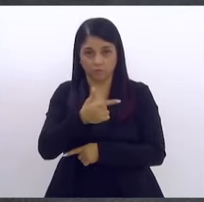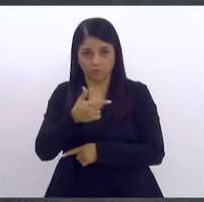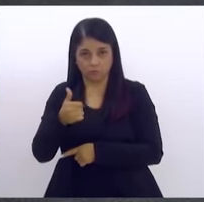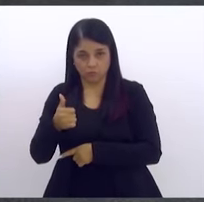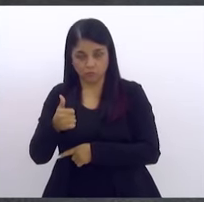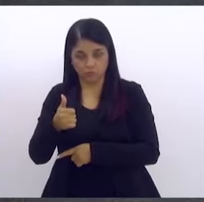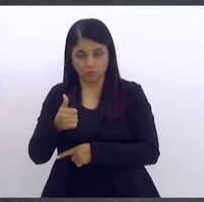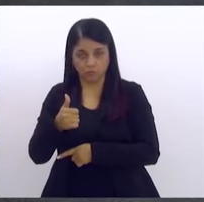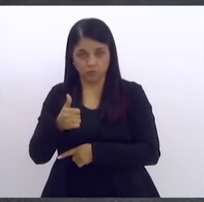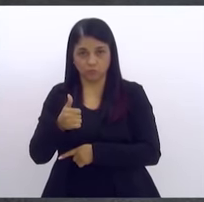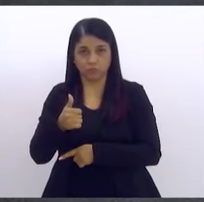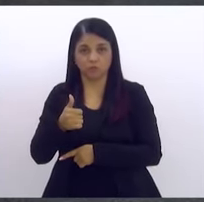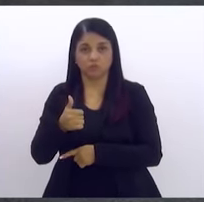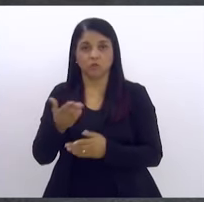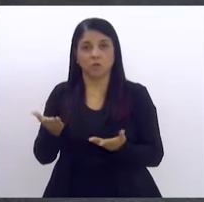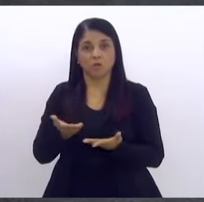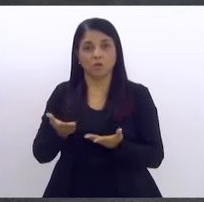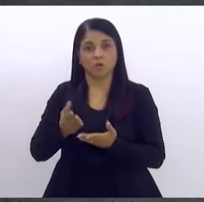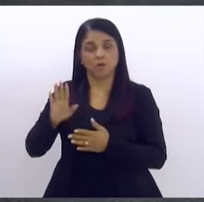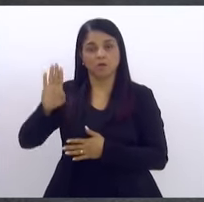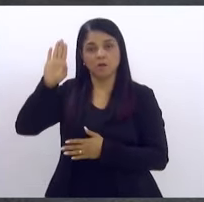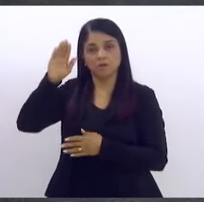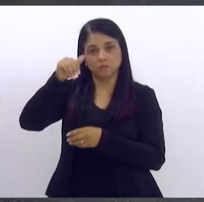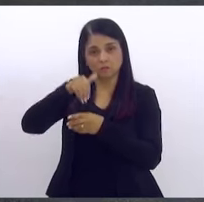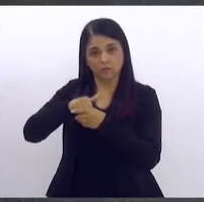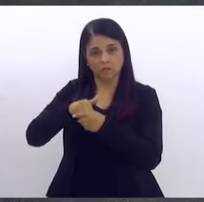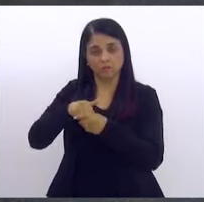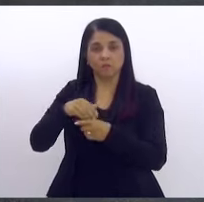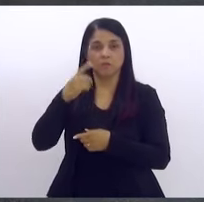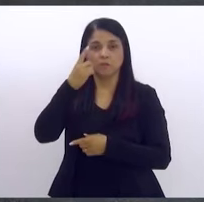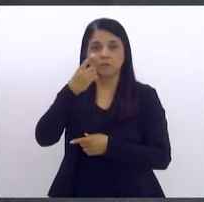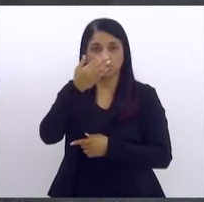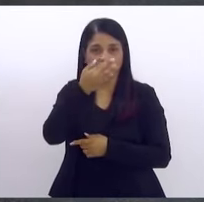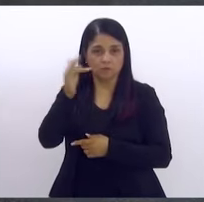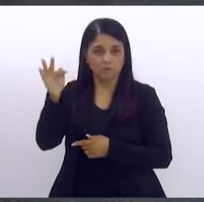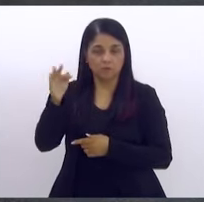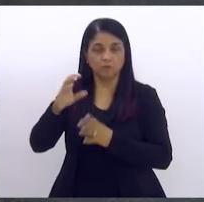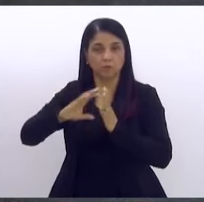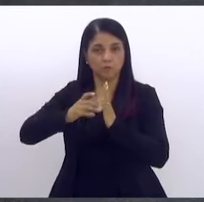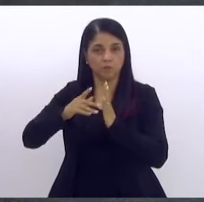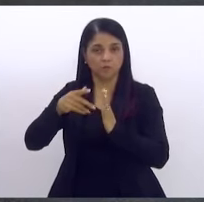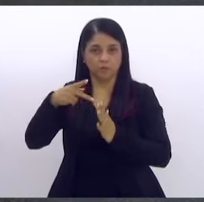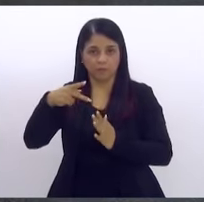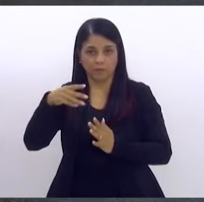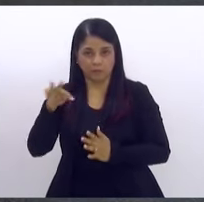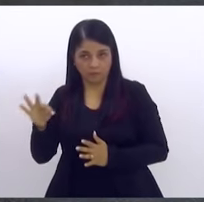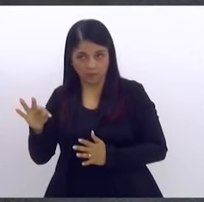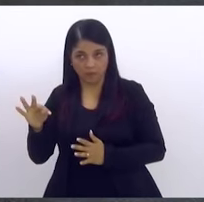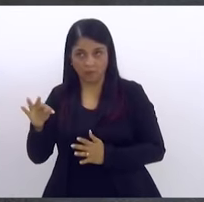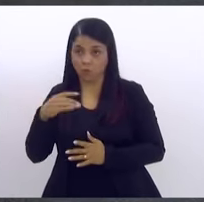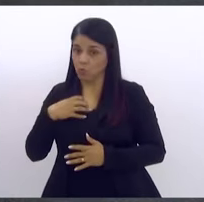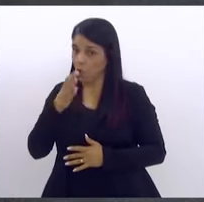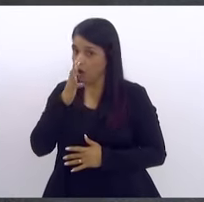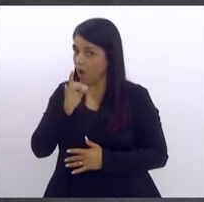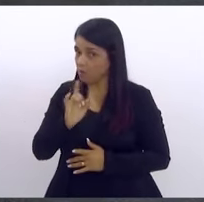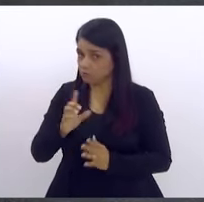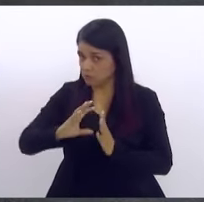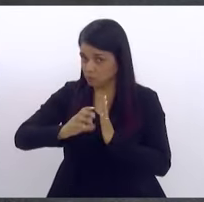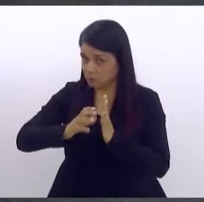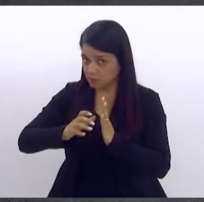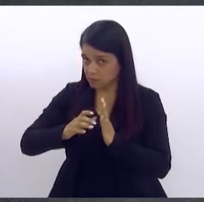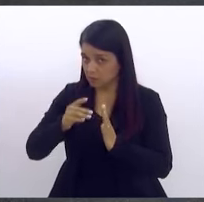veio se tornar candidato a deputado federal pelo Partido dos Trabalhadores, não estou acusando o Partido